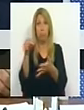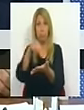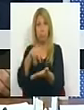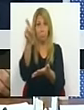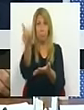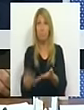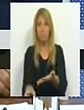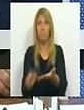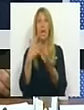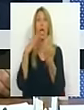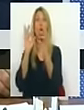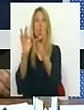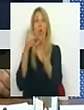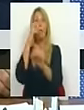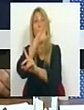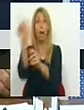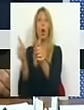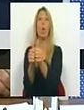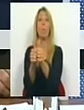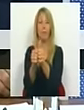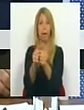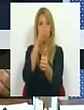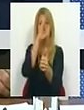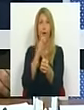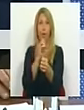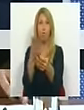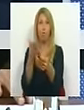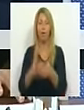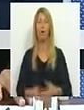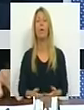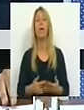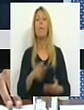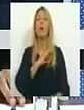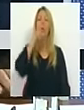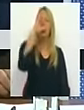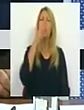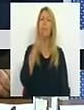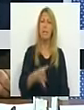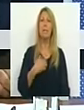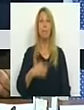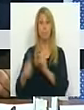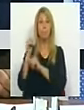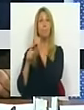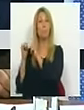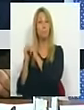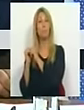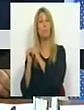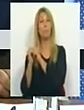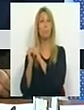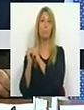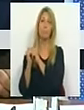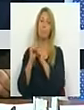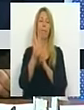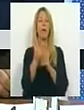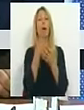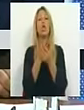os companheiros de Governo. Relativamente à reversão, o Sr. Ministro dizia que a reversão que foi, a